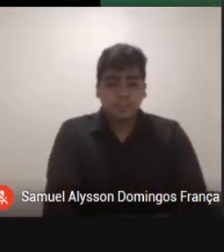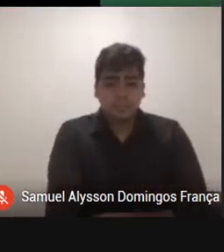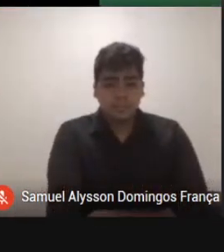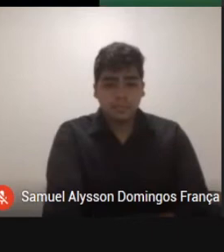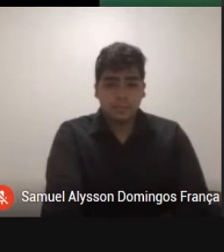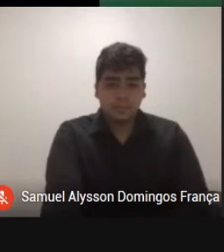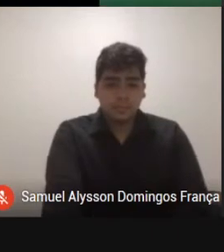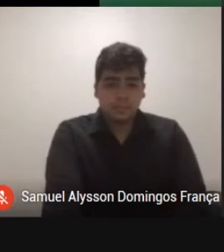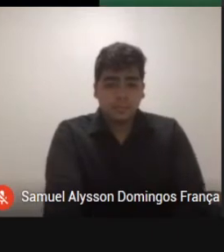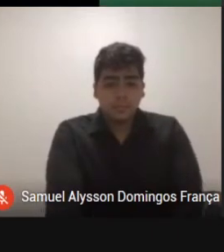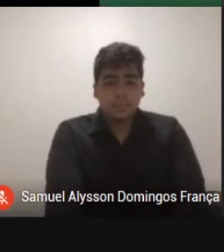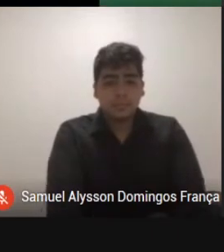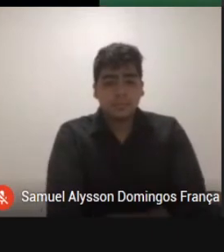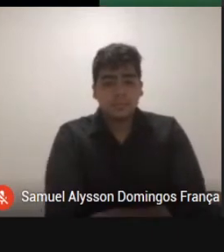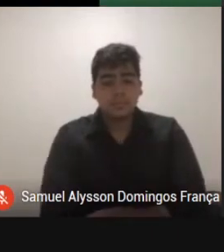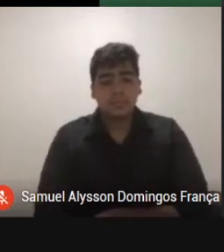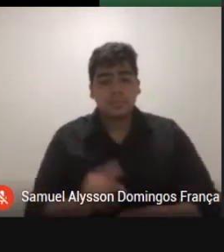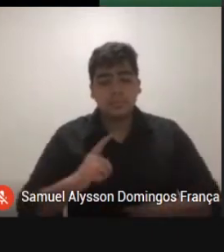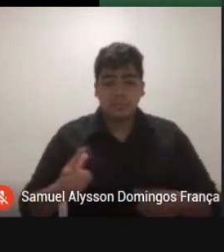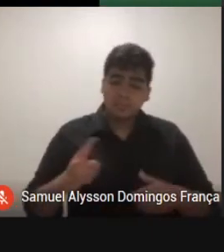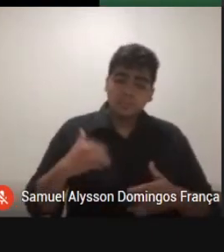E o processo de pintura.